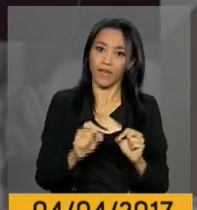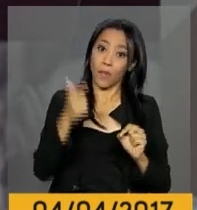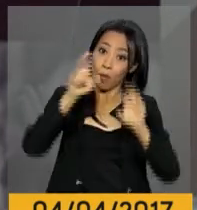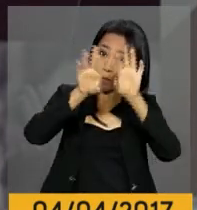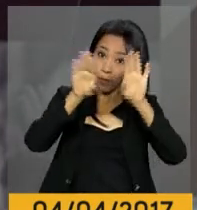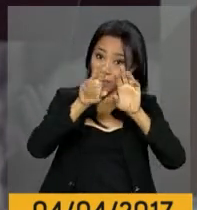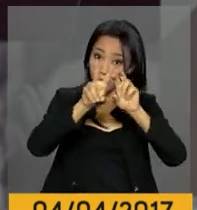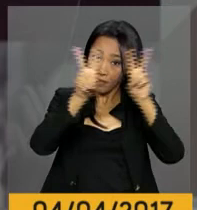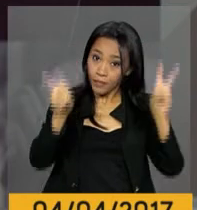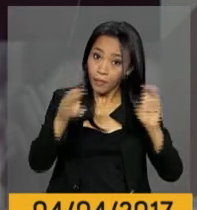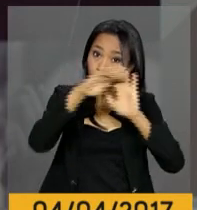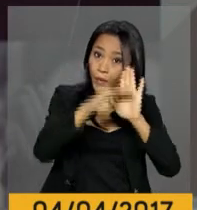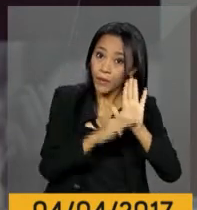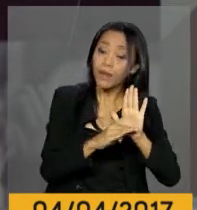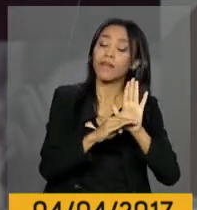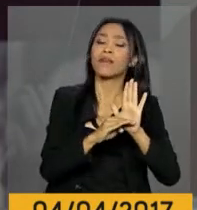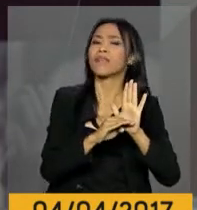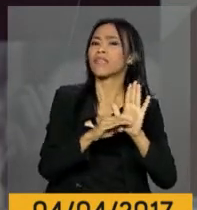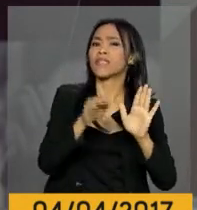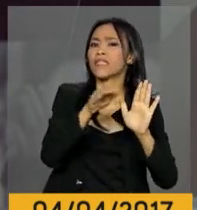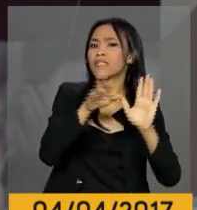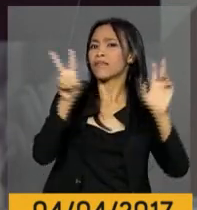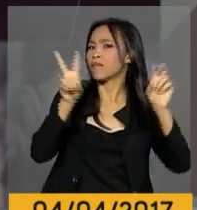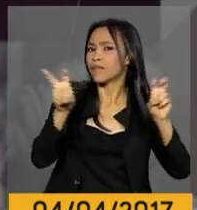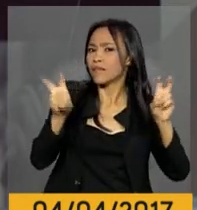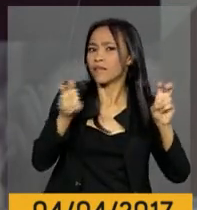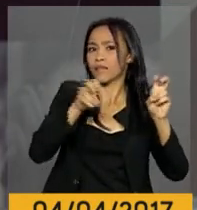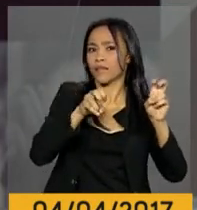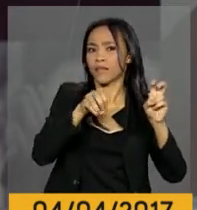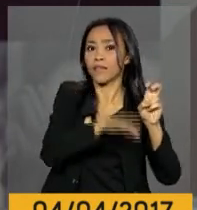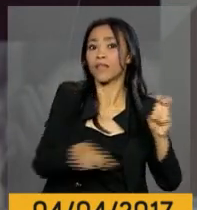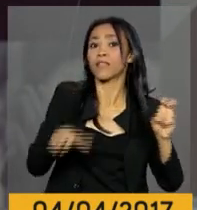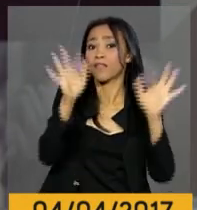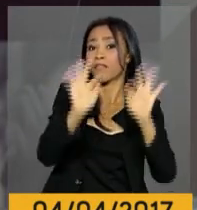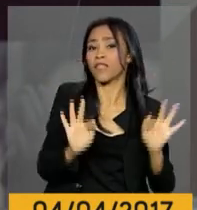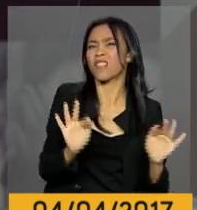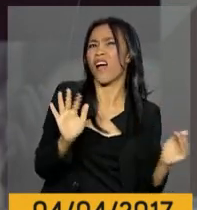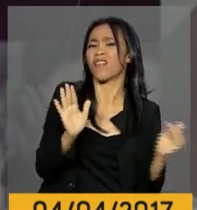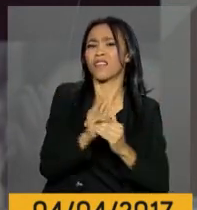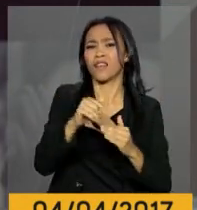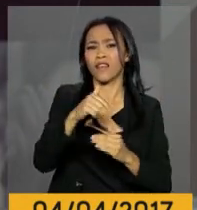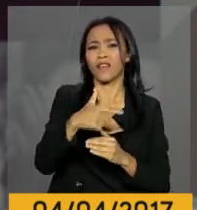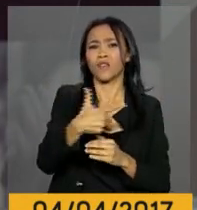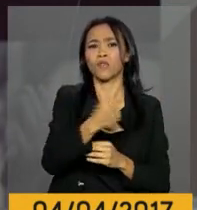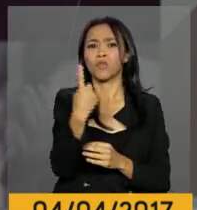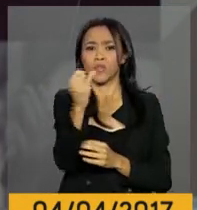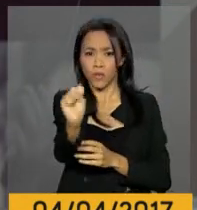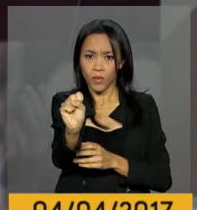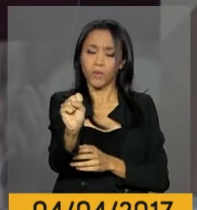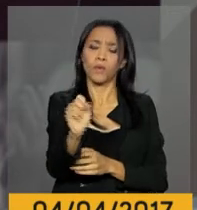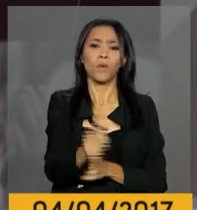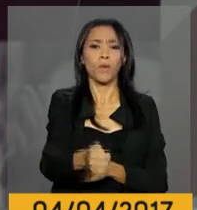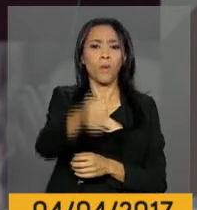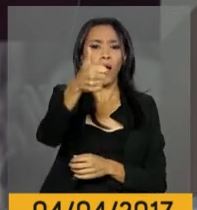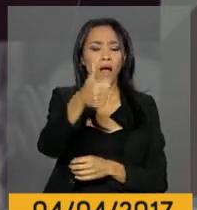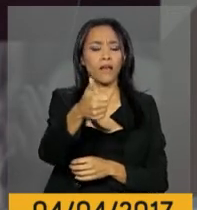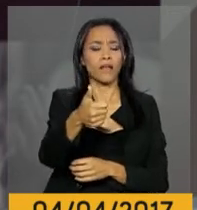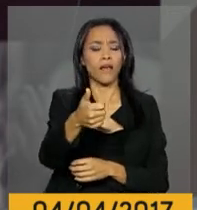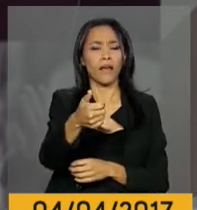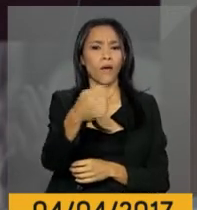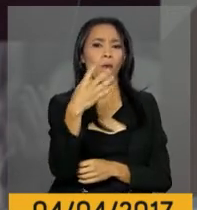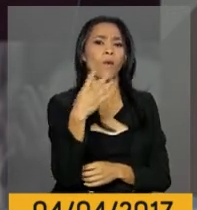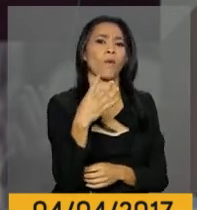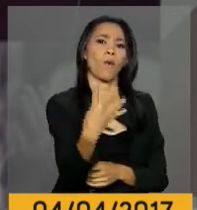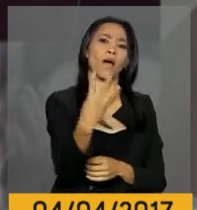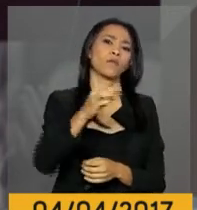Feliz, programa que assegurará, ao final de 2018, que mais ou menos 4 milhões de